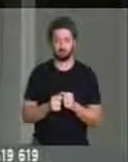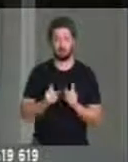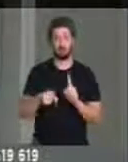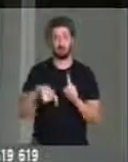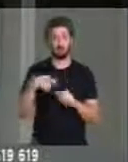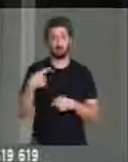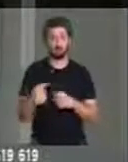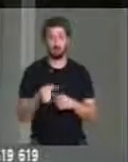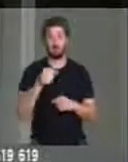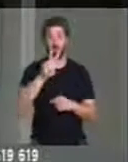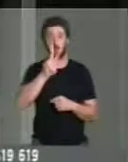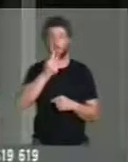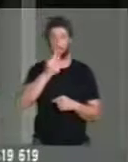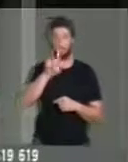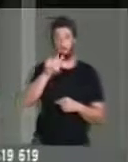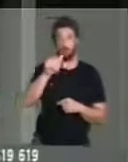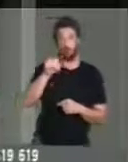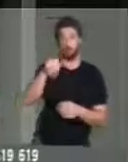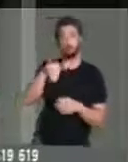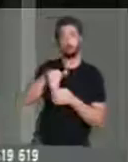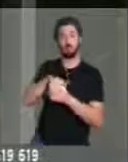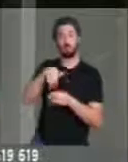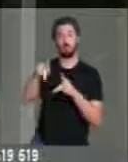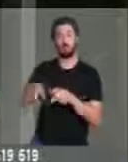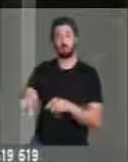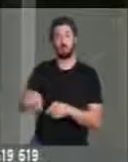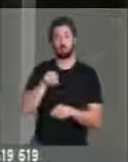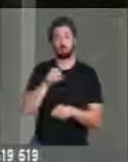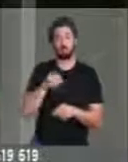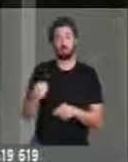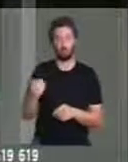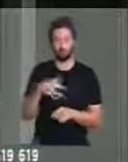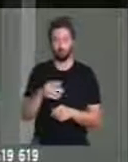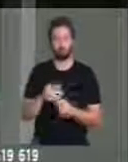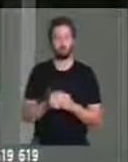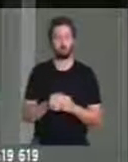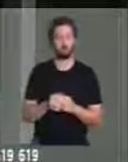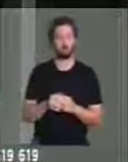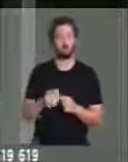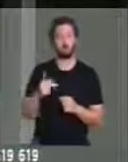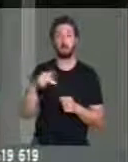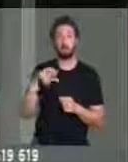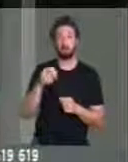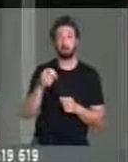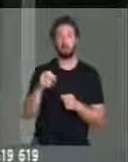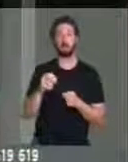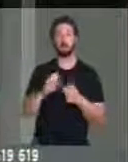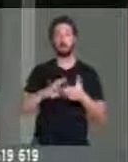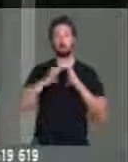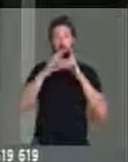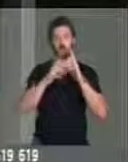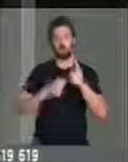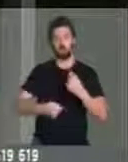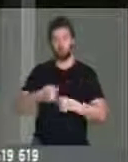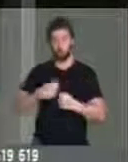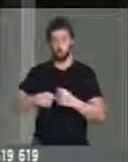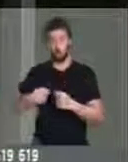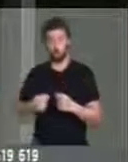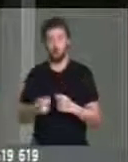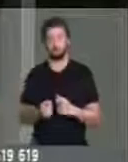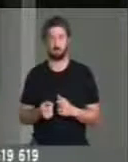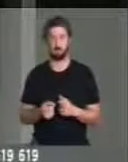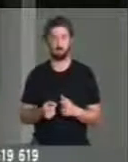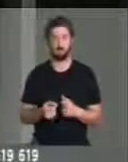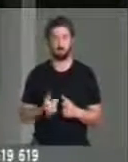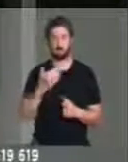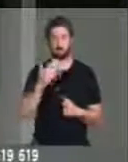Depois, Vargas, eleito pelo voto, não do Estado Novo, vem com um plano de reestruturação econômica